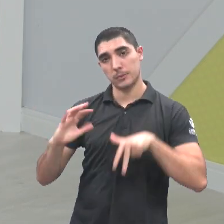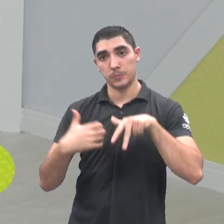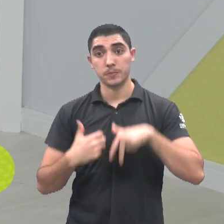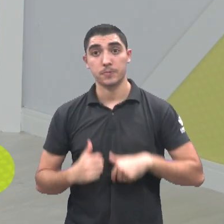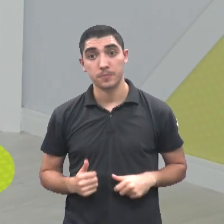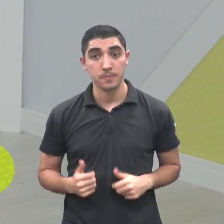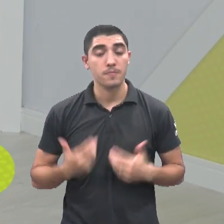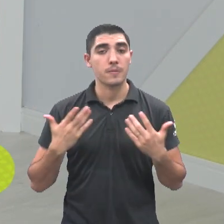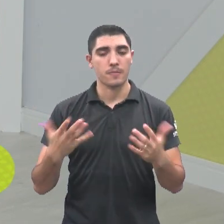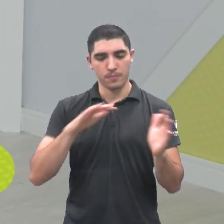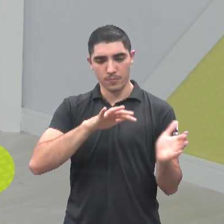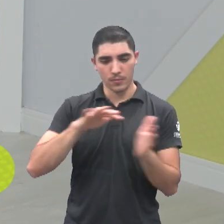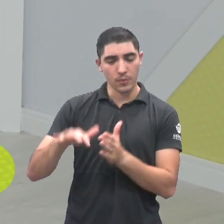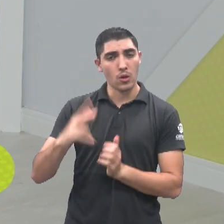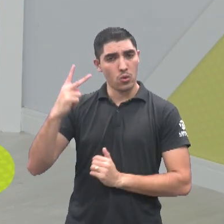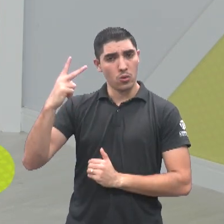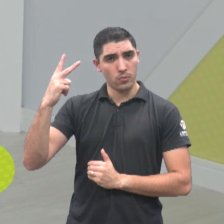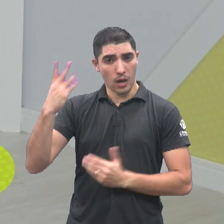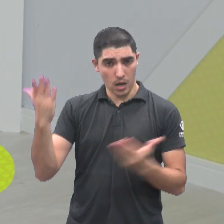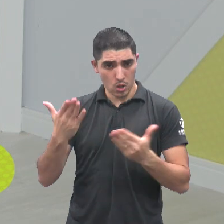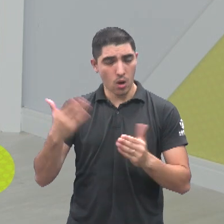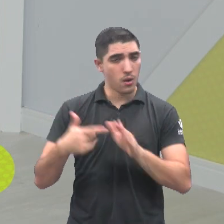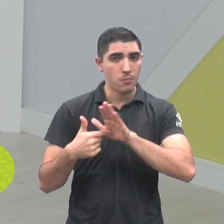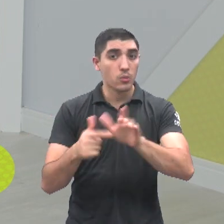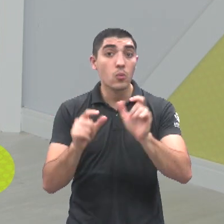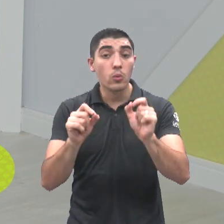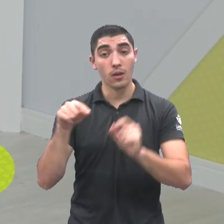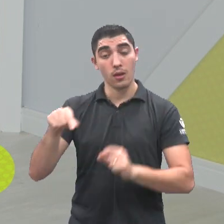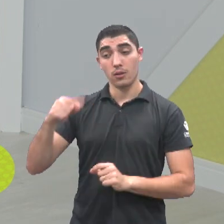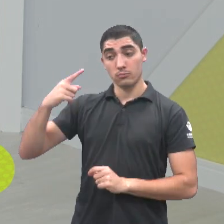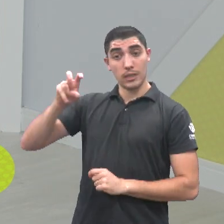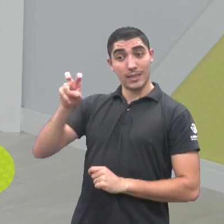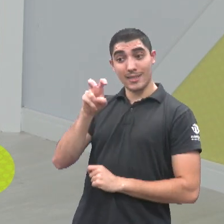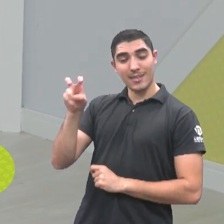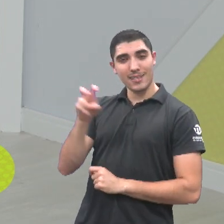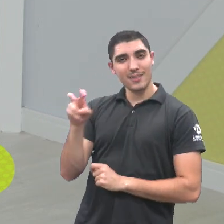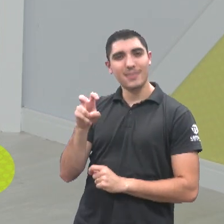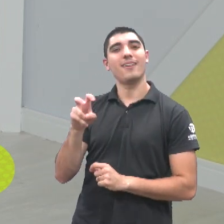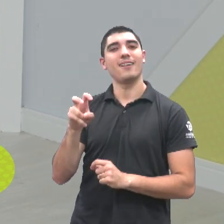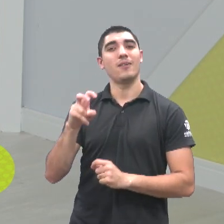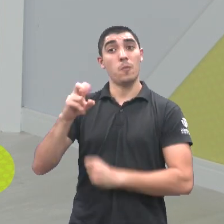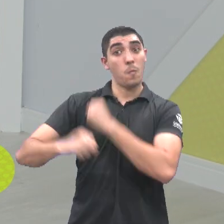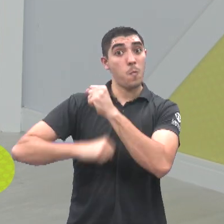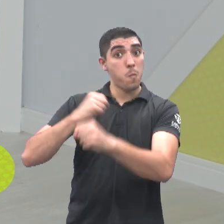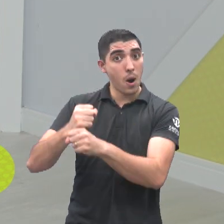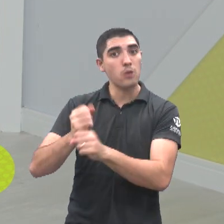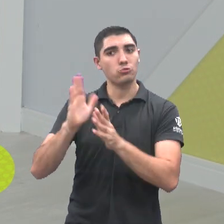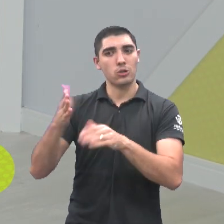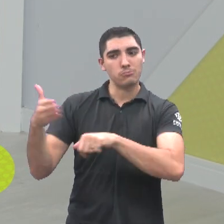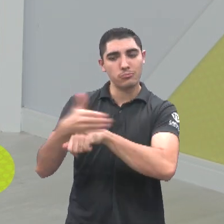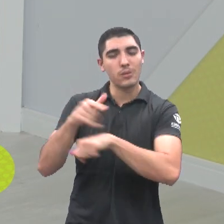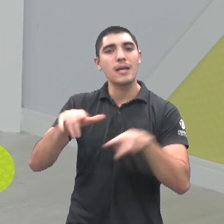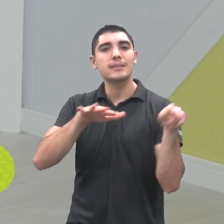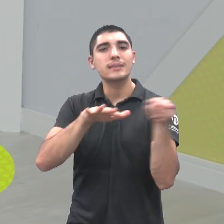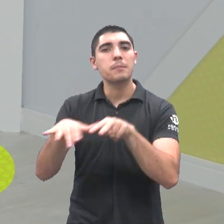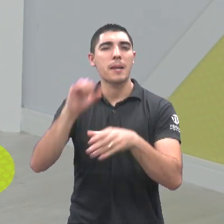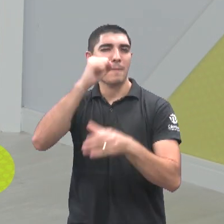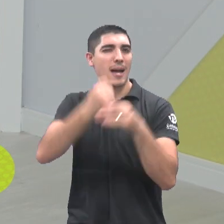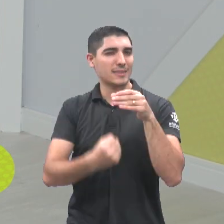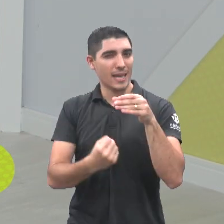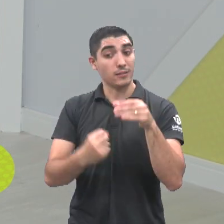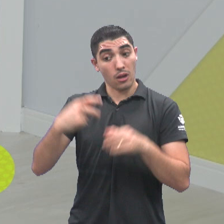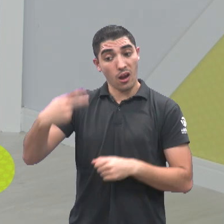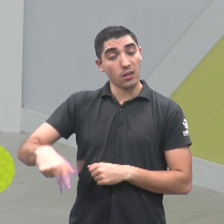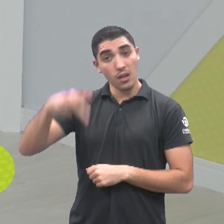segundo bloco, começou no último final de semana a 5ª edição da Semana Municipal de Basquete de São José dos Campos, promovida pela Prefeitura,